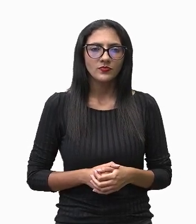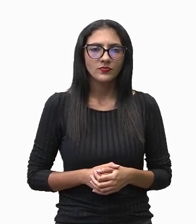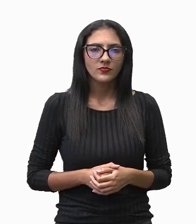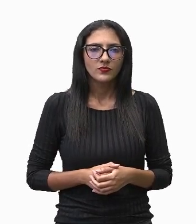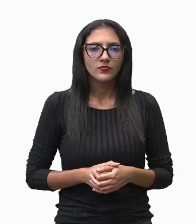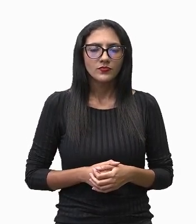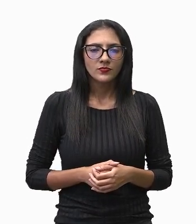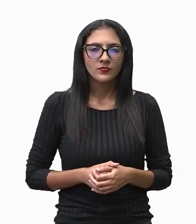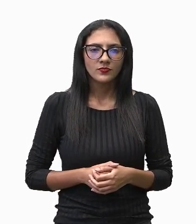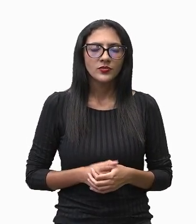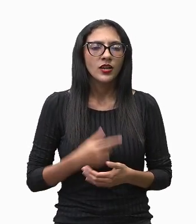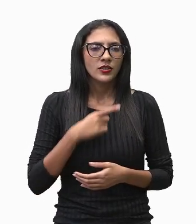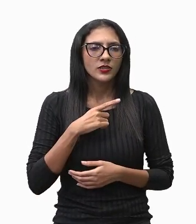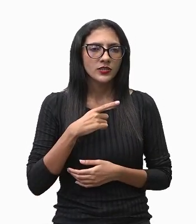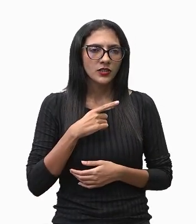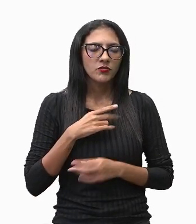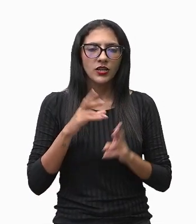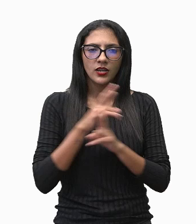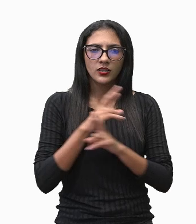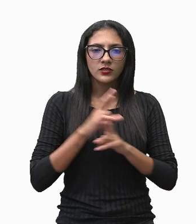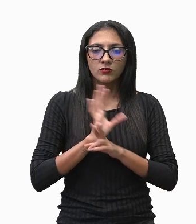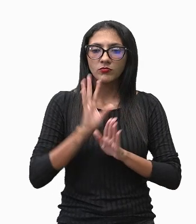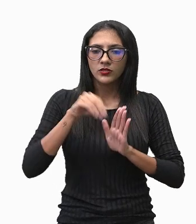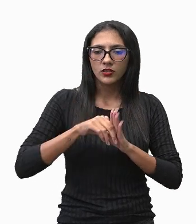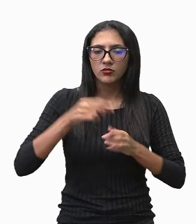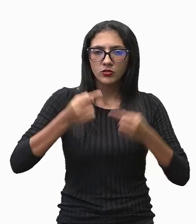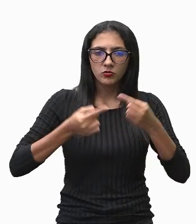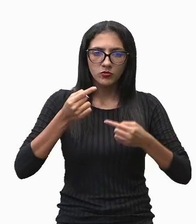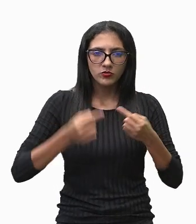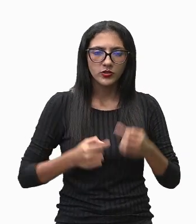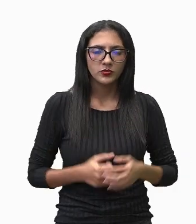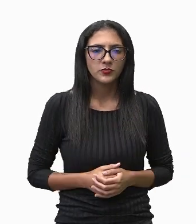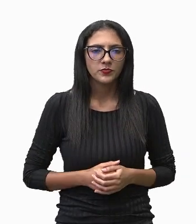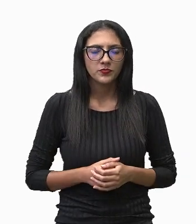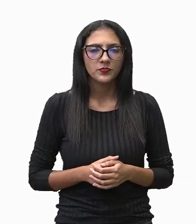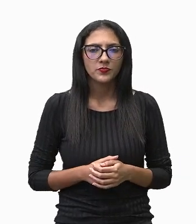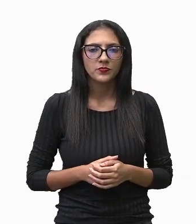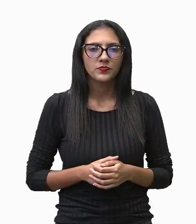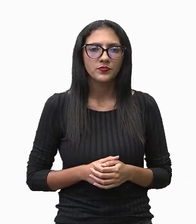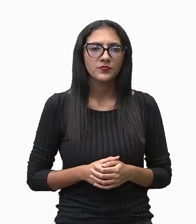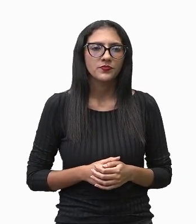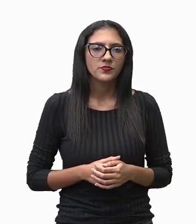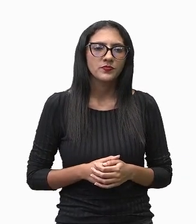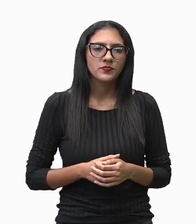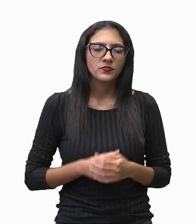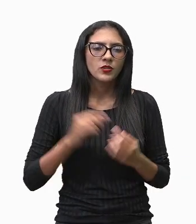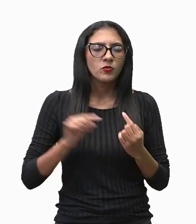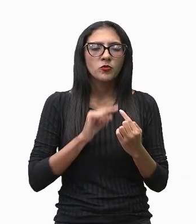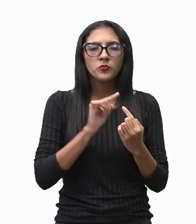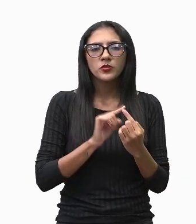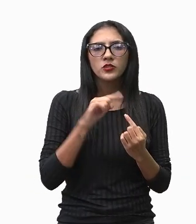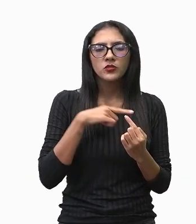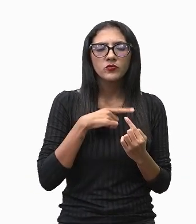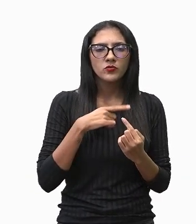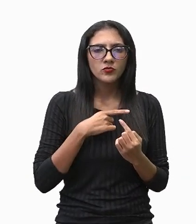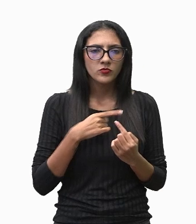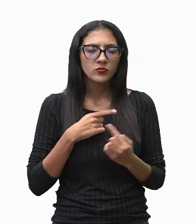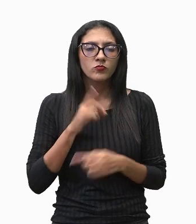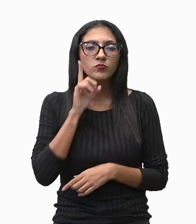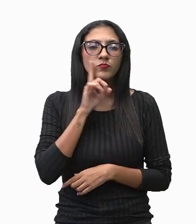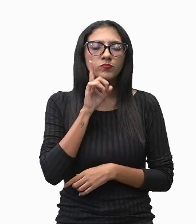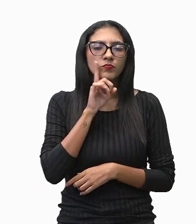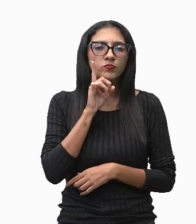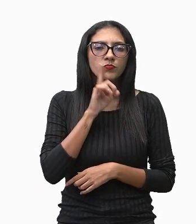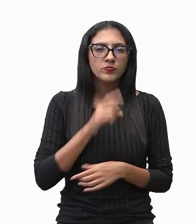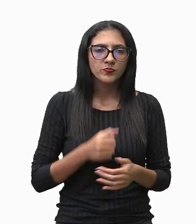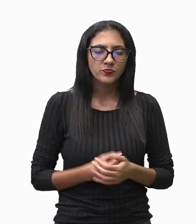que participaram aí. Então, o objetivo dos Estados Unidos de derrubar o Talibã, ele